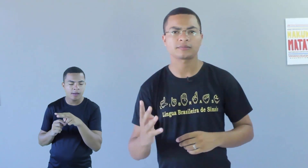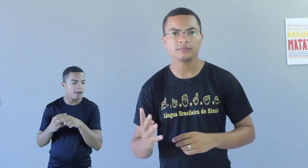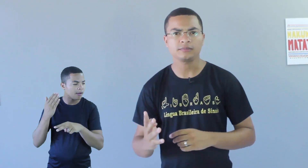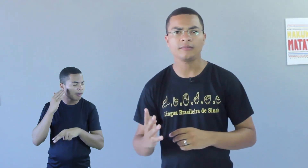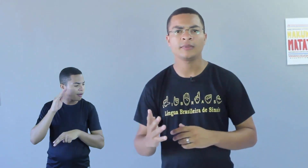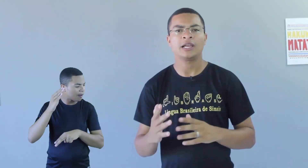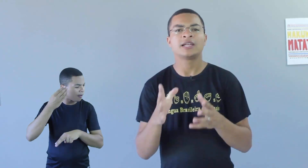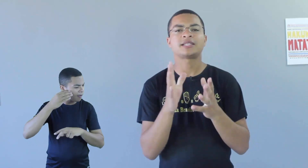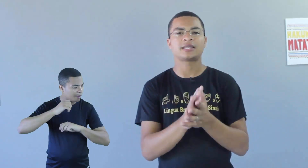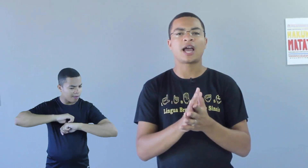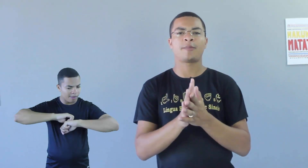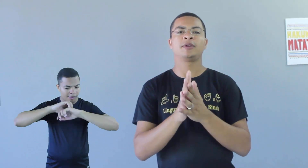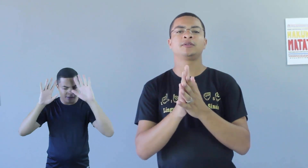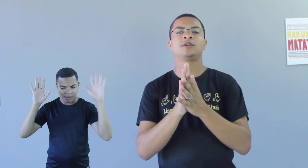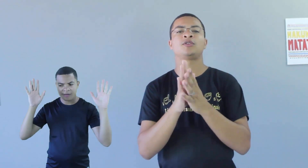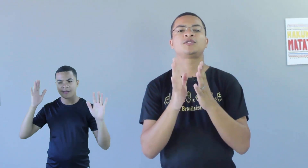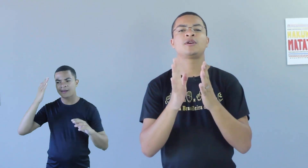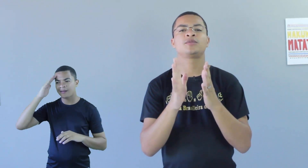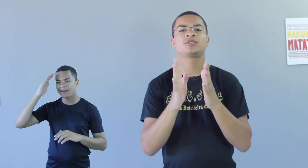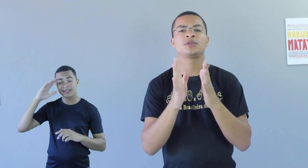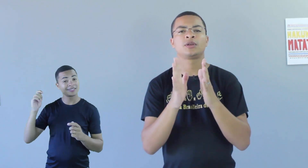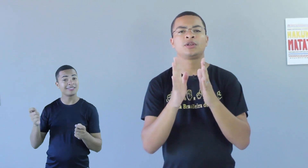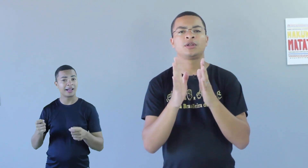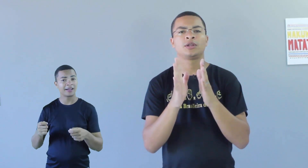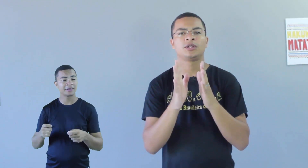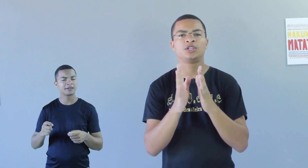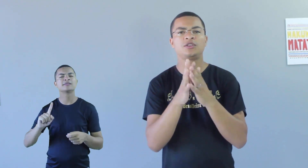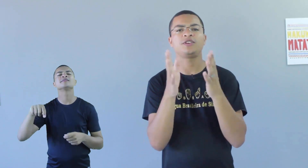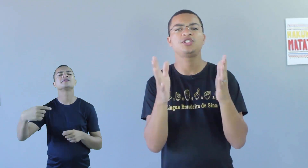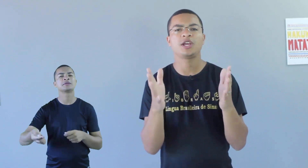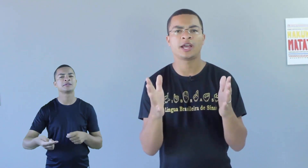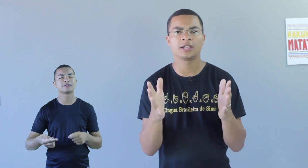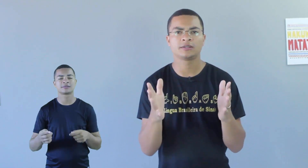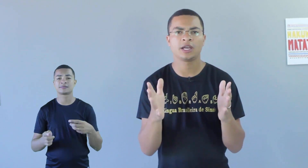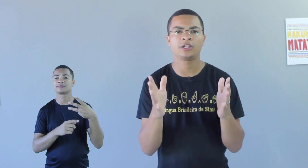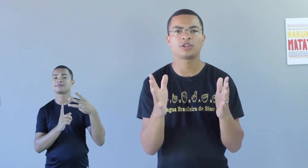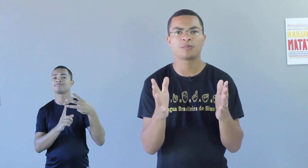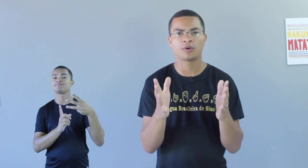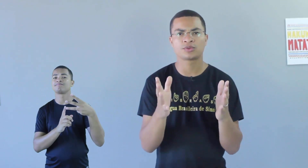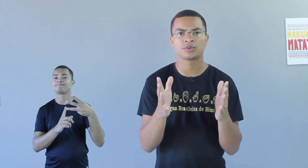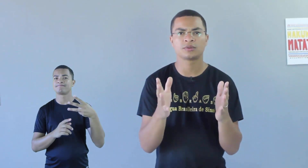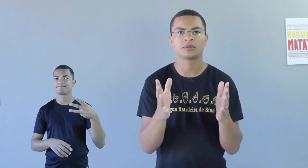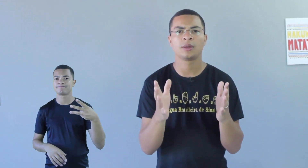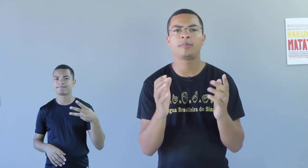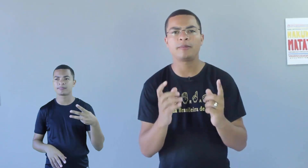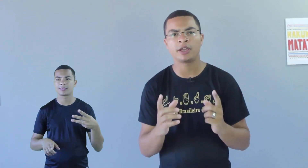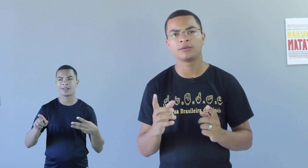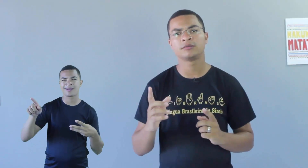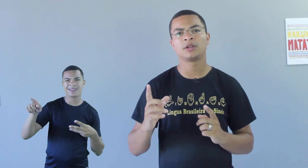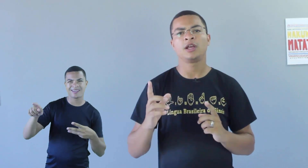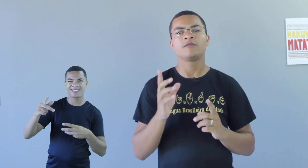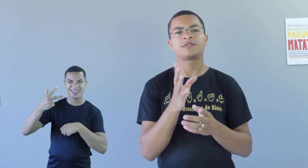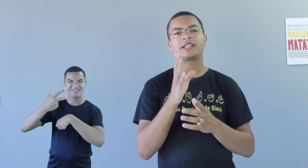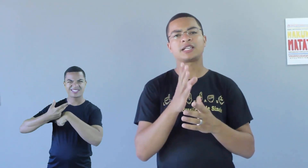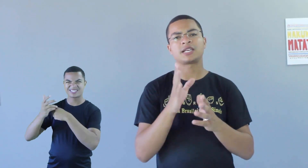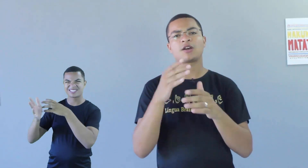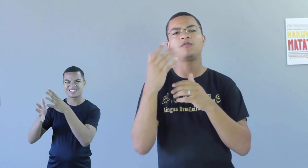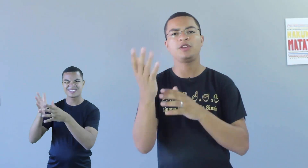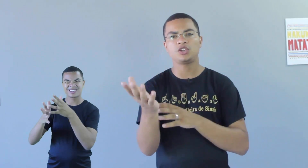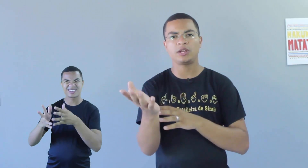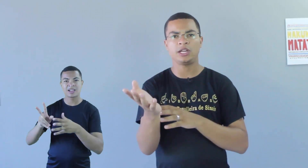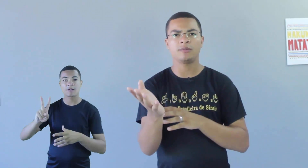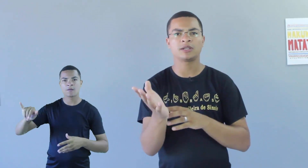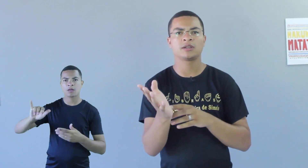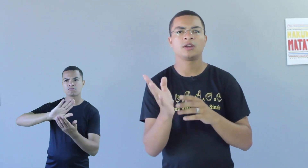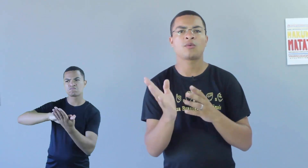etapa. Nessa etapa, nós vamos dividir ela em 2 pontos. Primeiro, você vai ter acesso